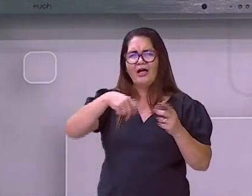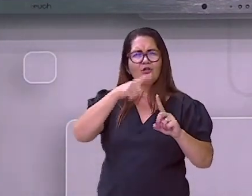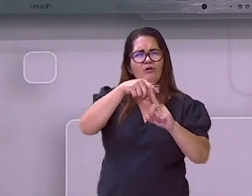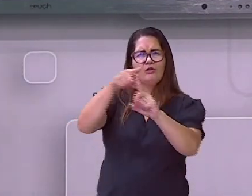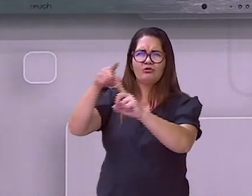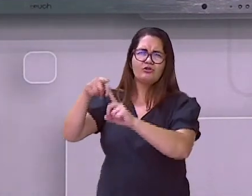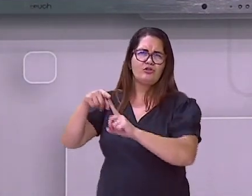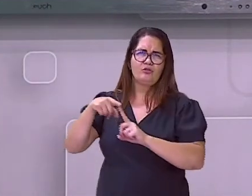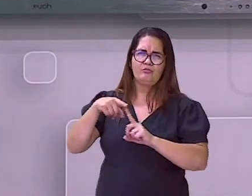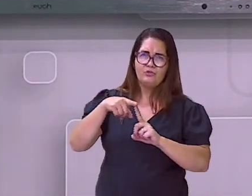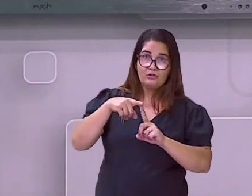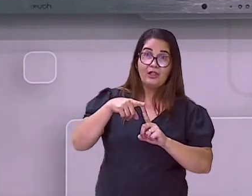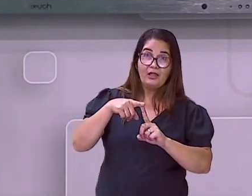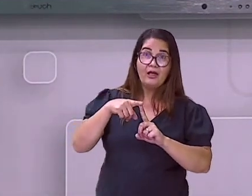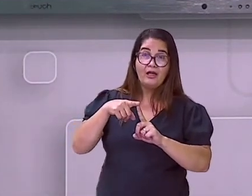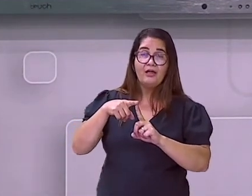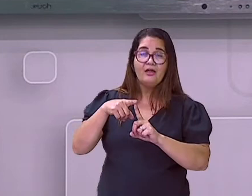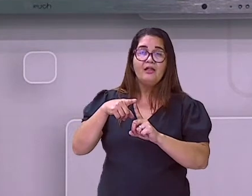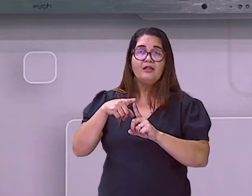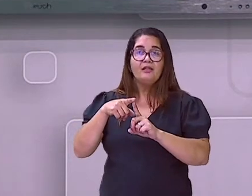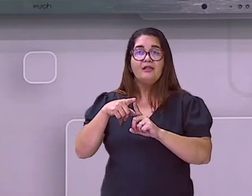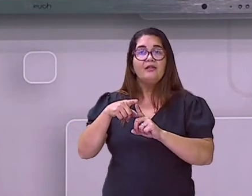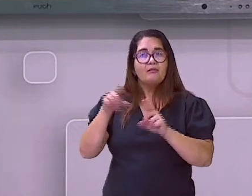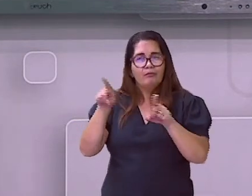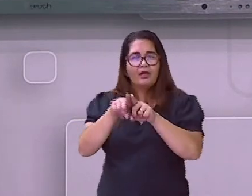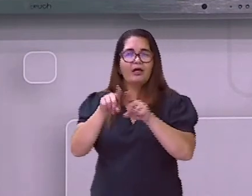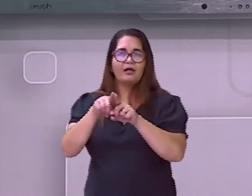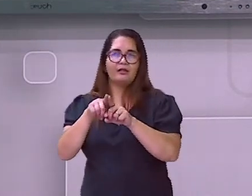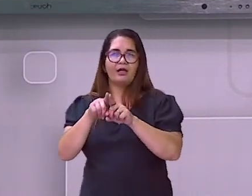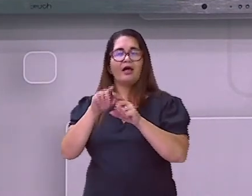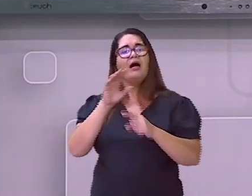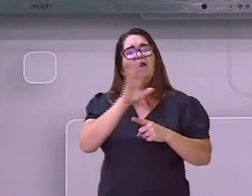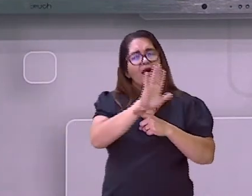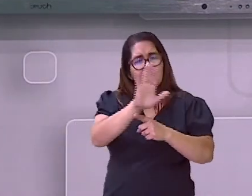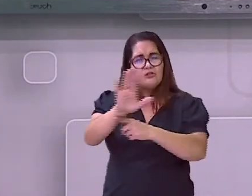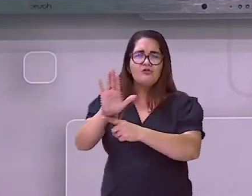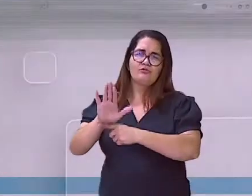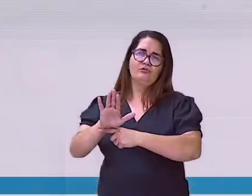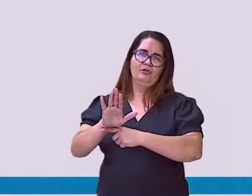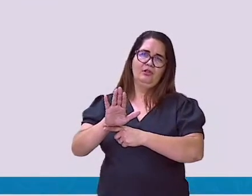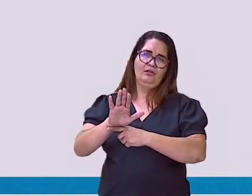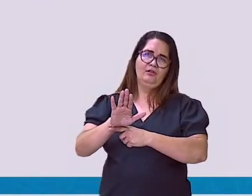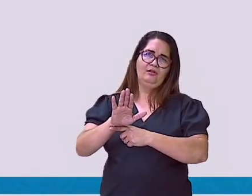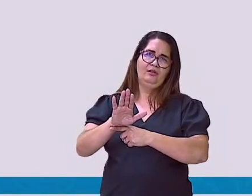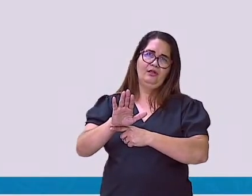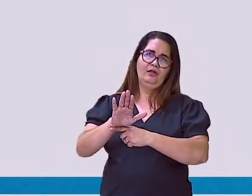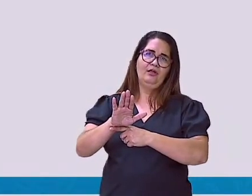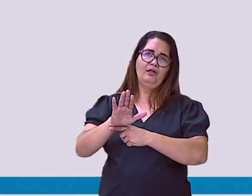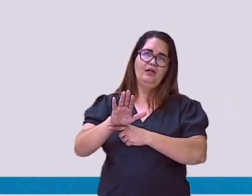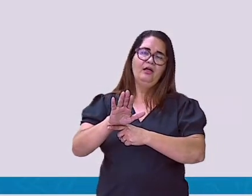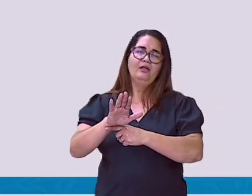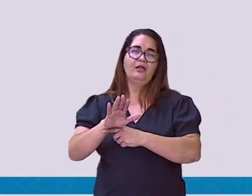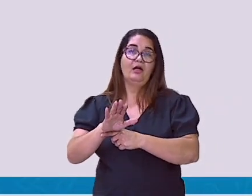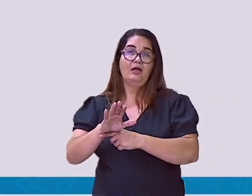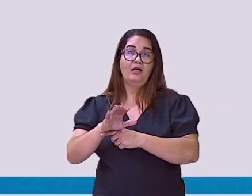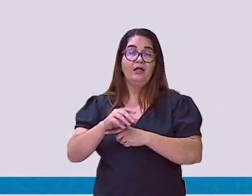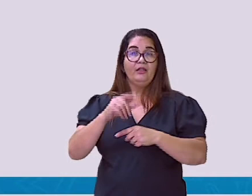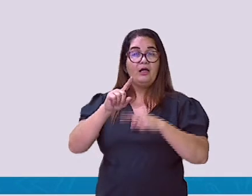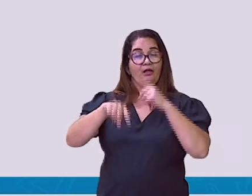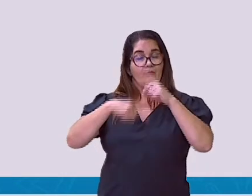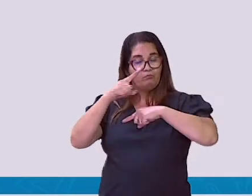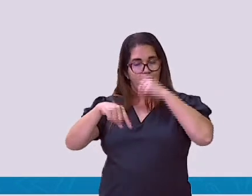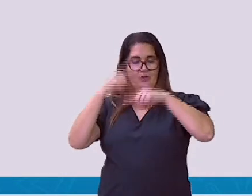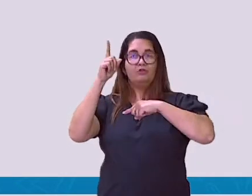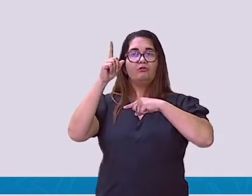aumente. Ok? Em áreas de climas de alta montanha, foi o que eu falei